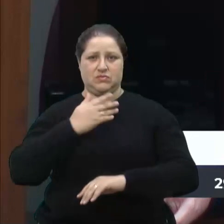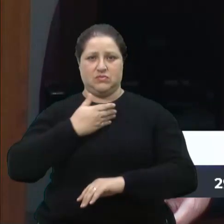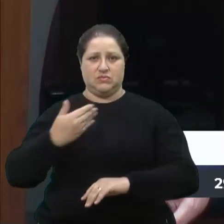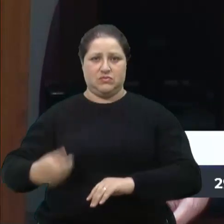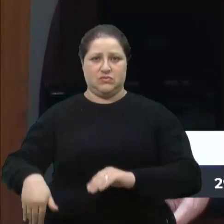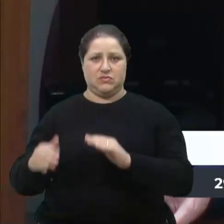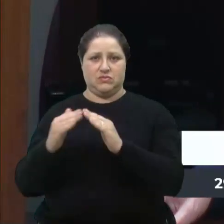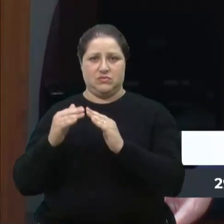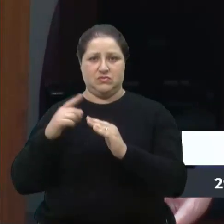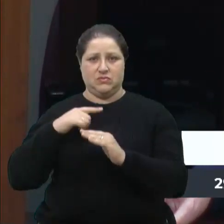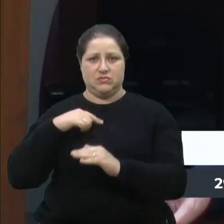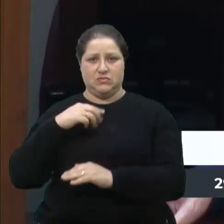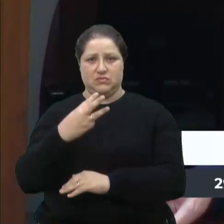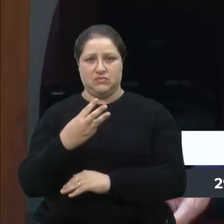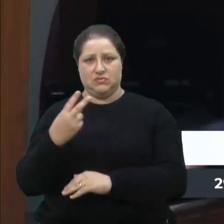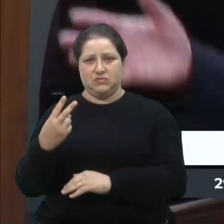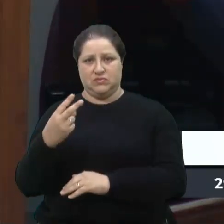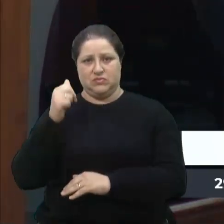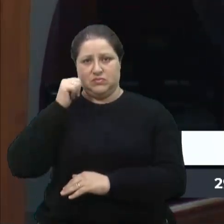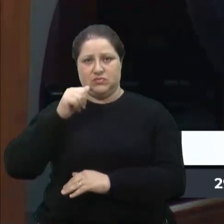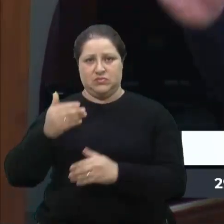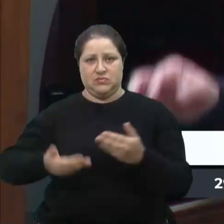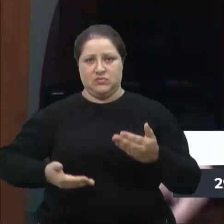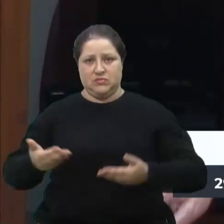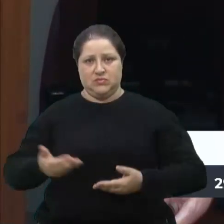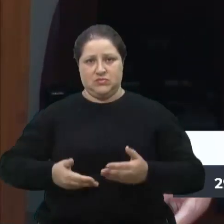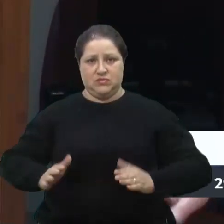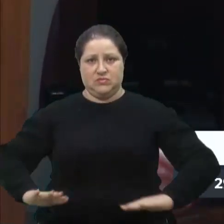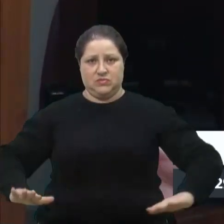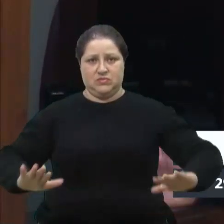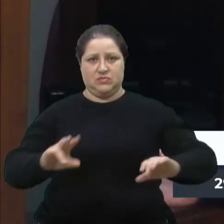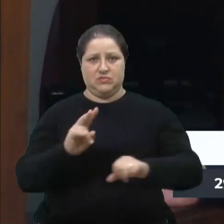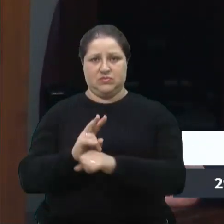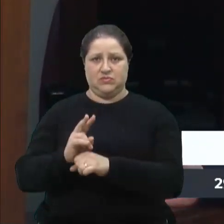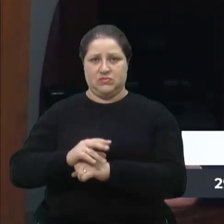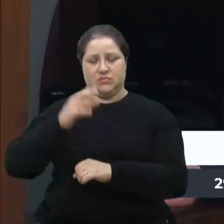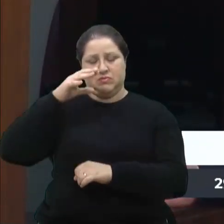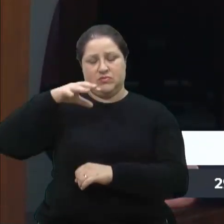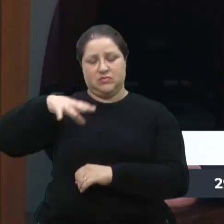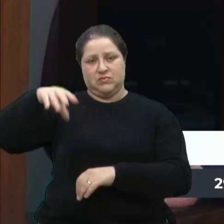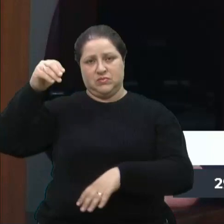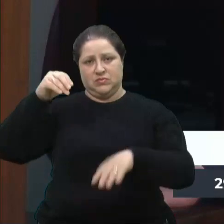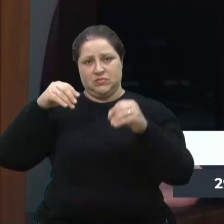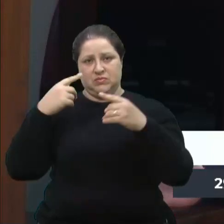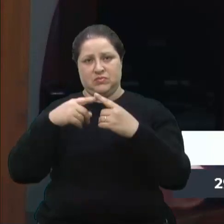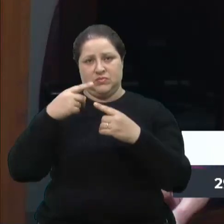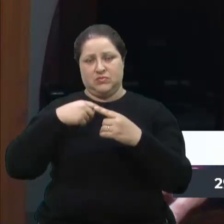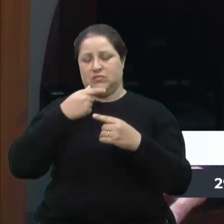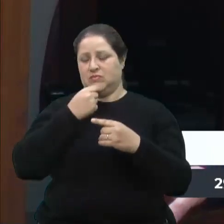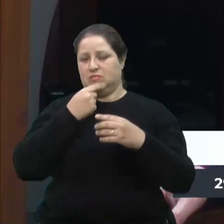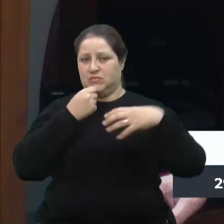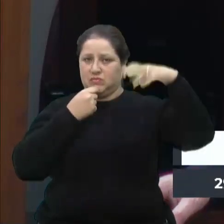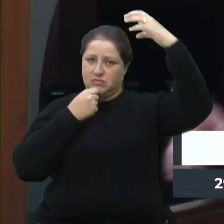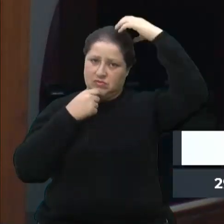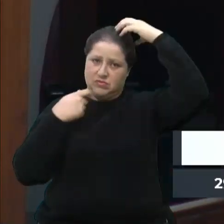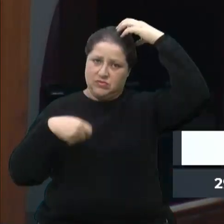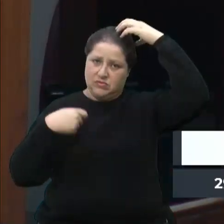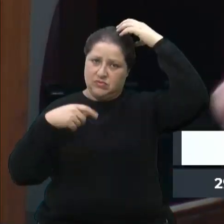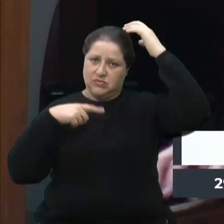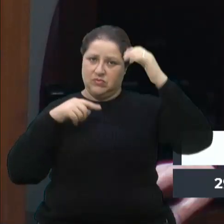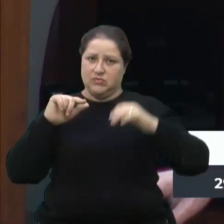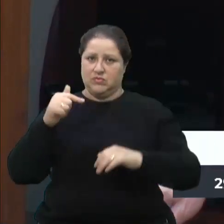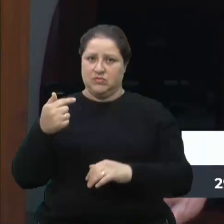tinha 32 empregadas para cuidar do palácio, porque o rei precisava, né? Ele tinha 7 aeronaves